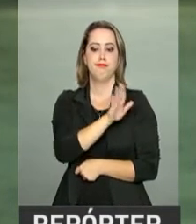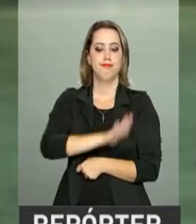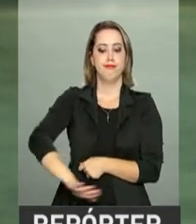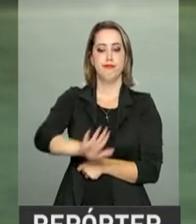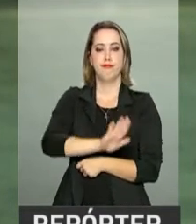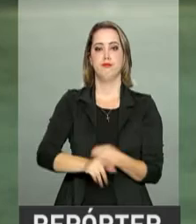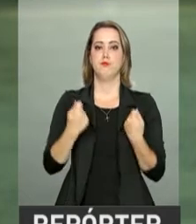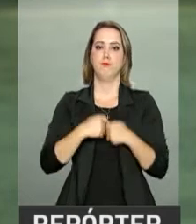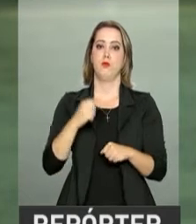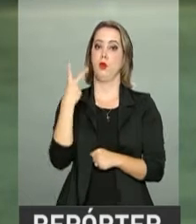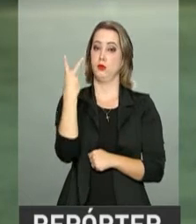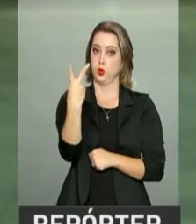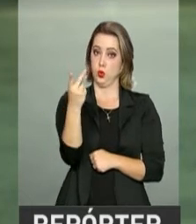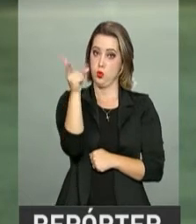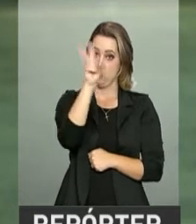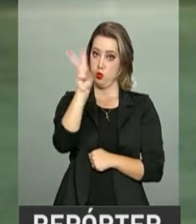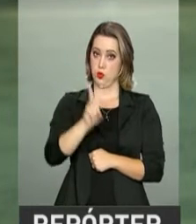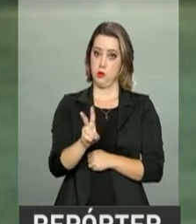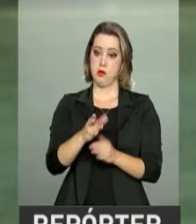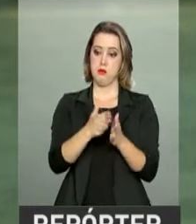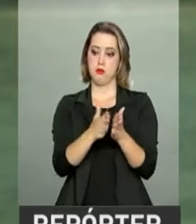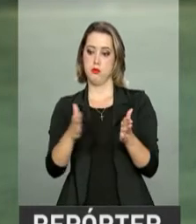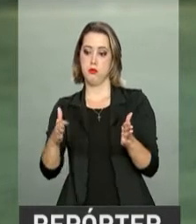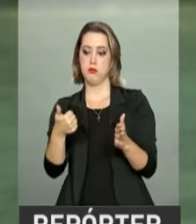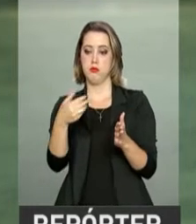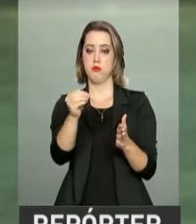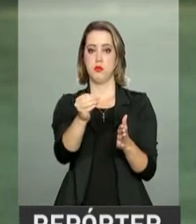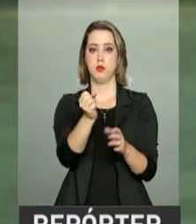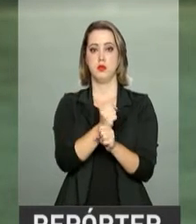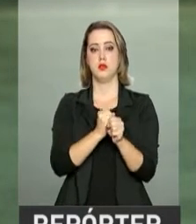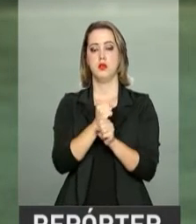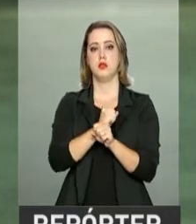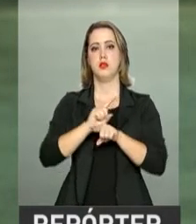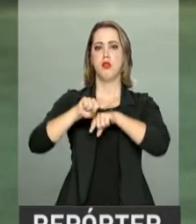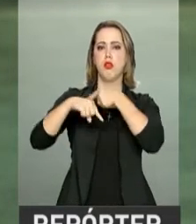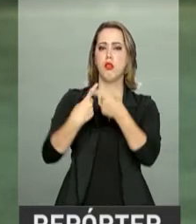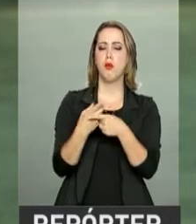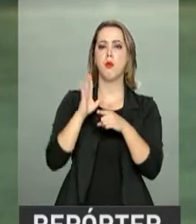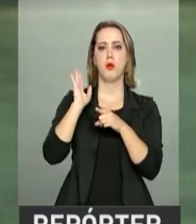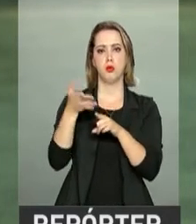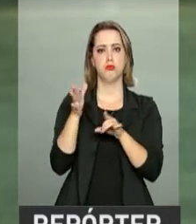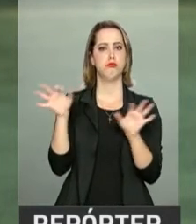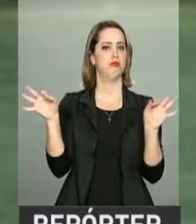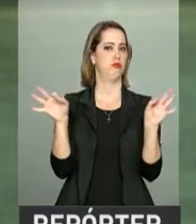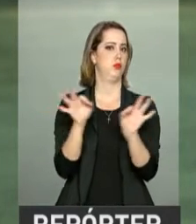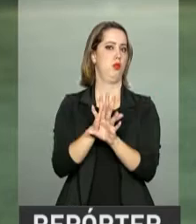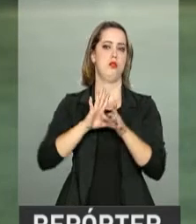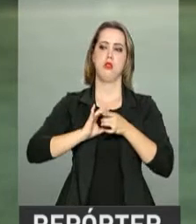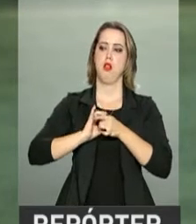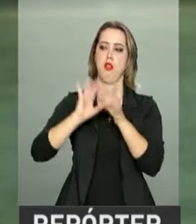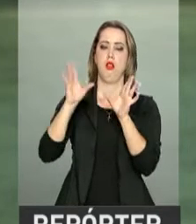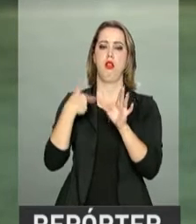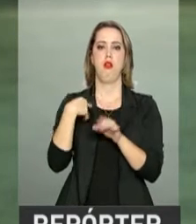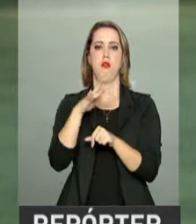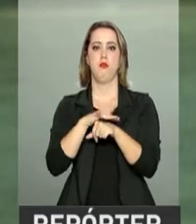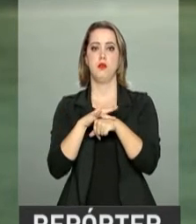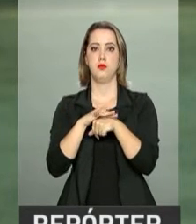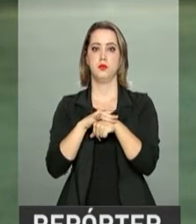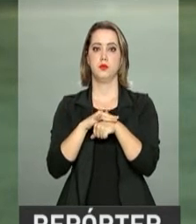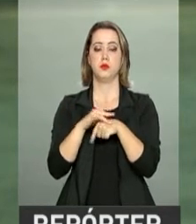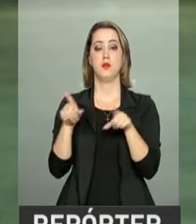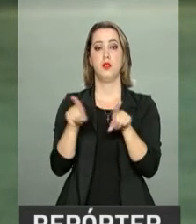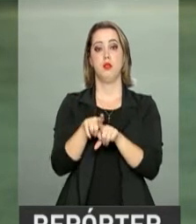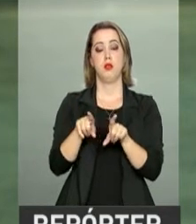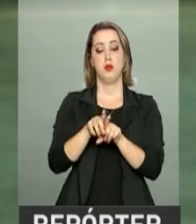são necessárias duas doses com um intervalo de dez anos depois disso adulto está imunizado no caso de crianças também